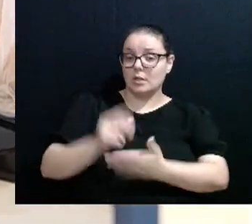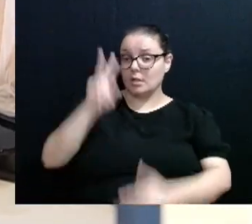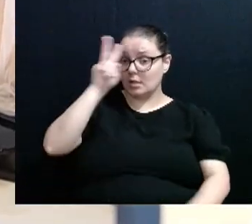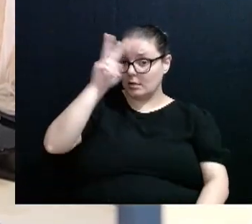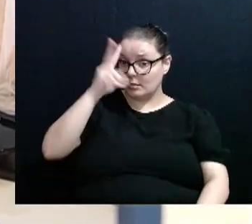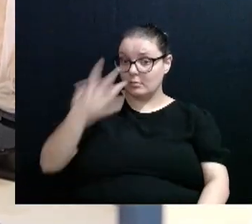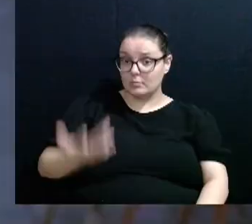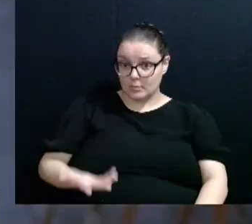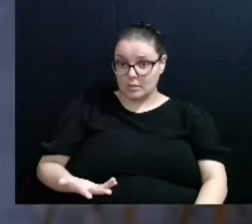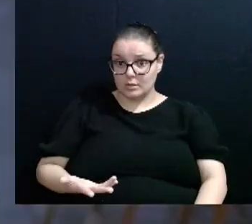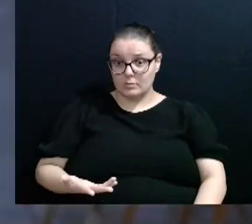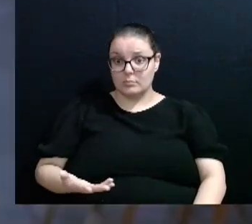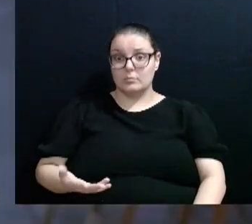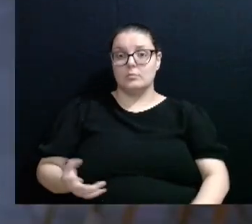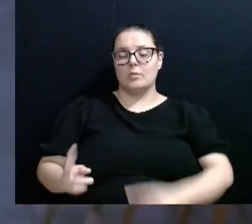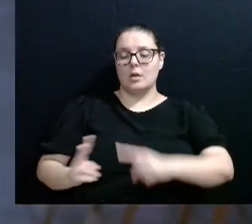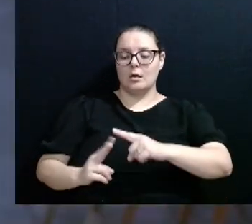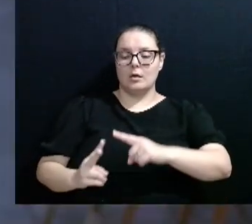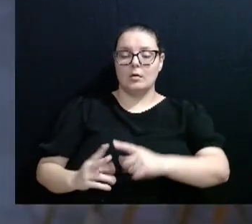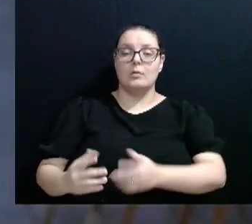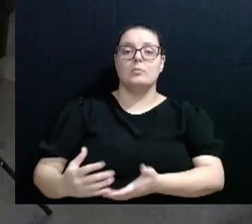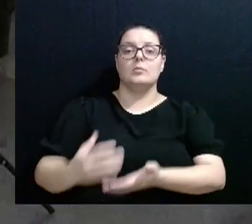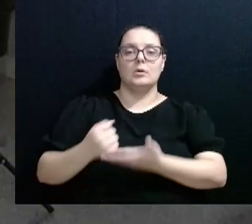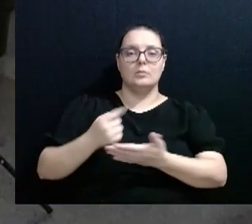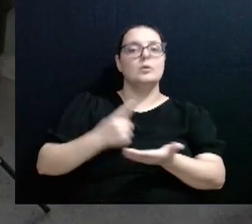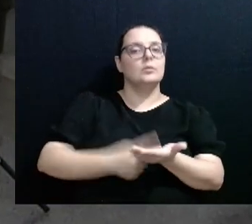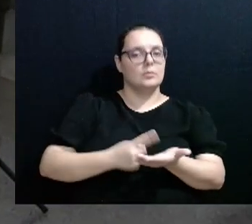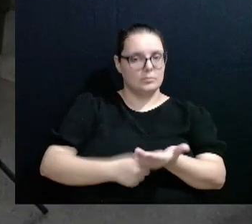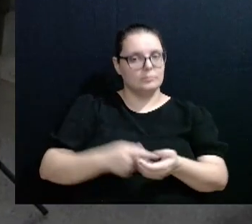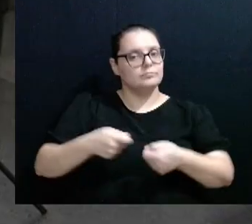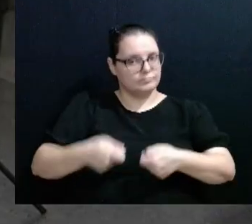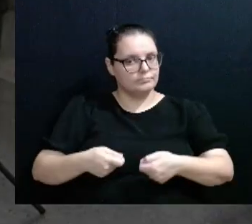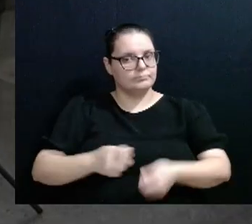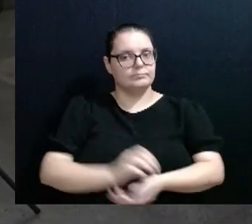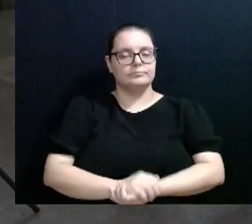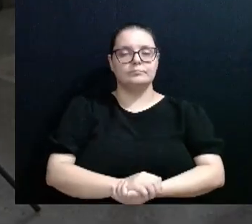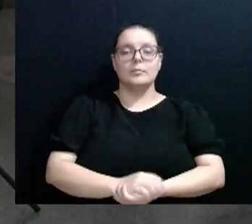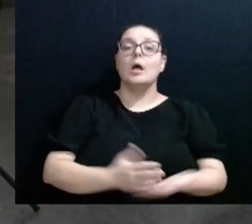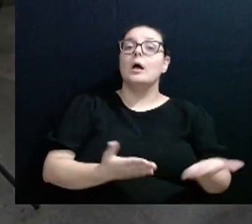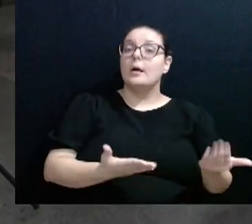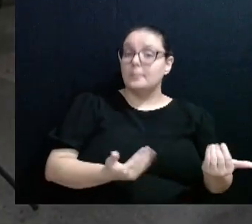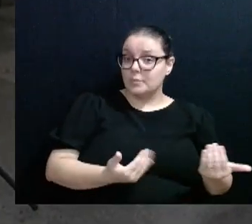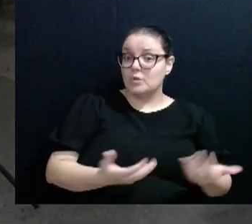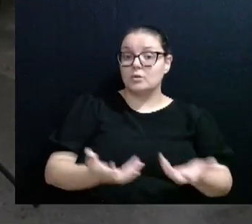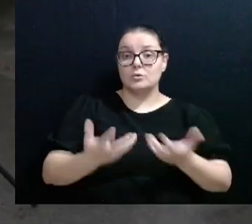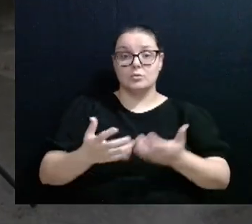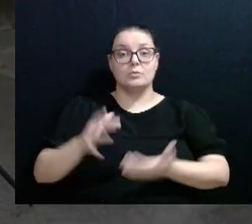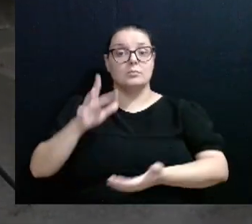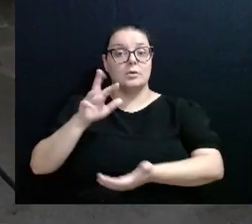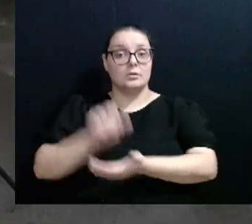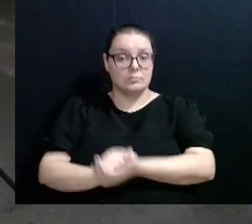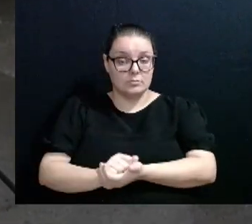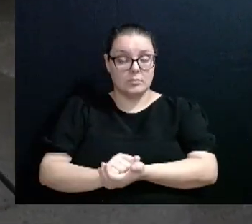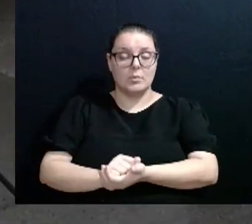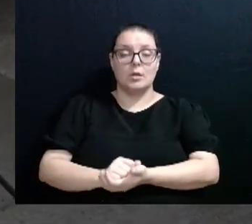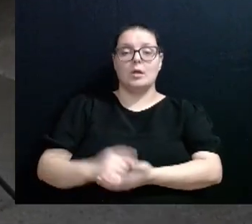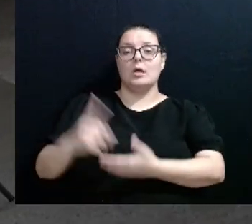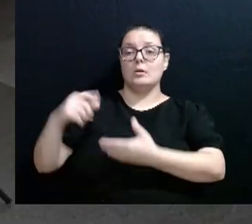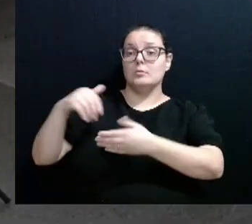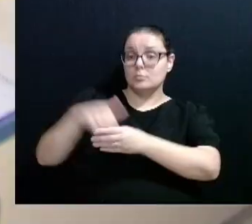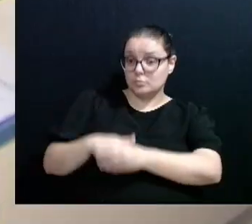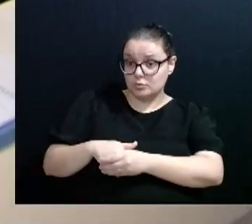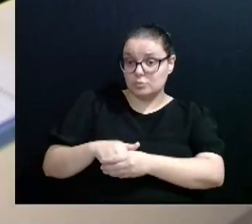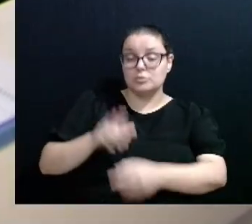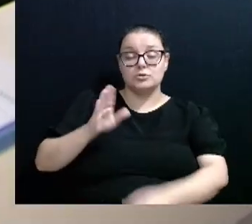a coleta biométrica, o agendamento é obrigatório. Para os jovens que queiram se alistar como eleitores e para aqueles que já possuem